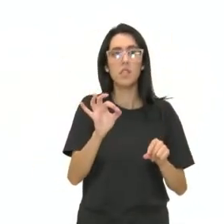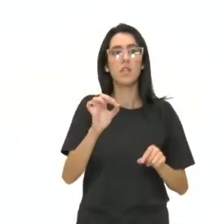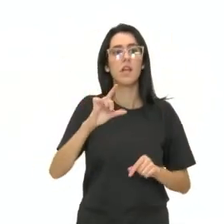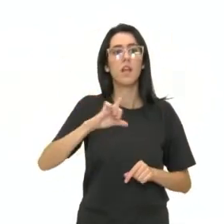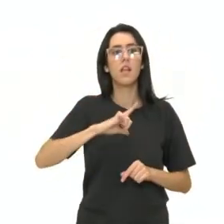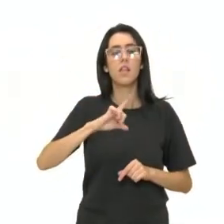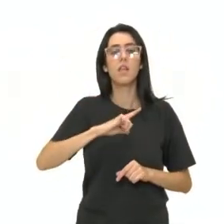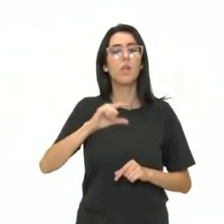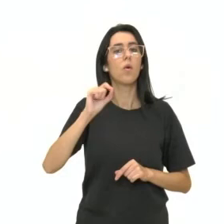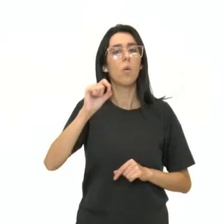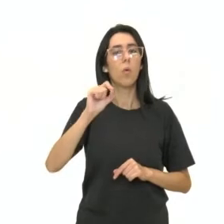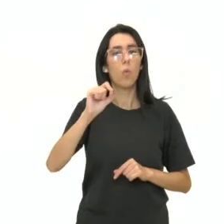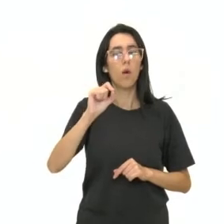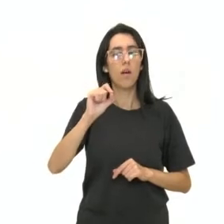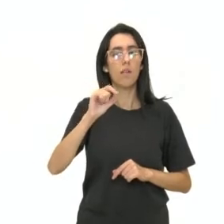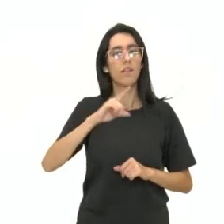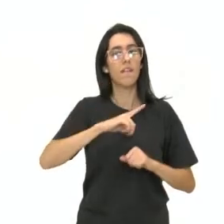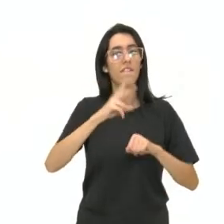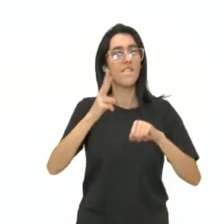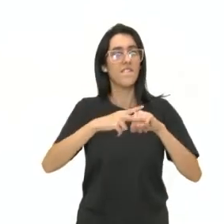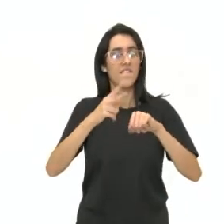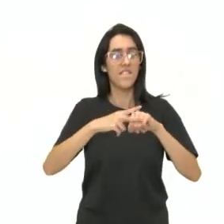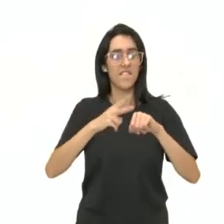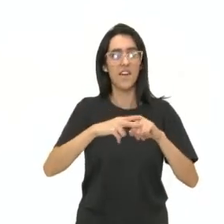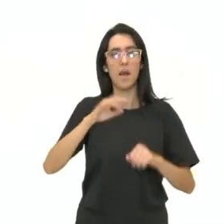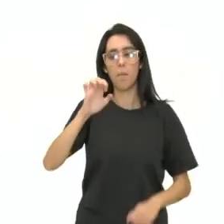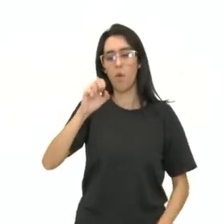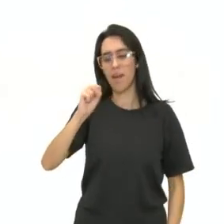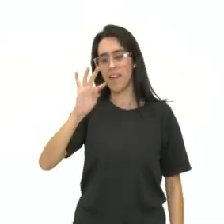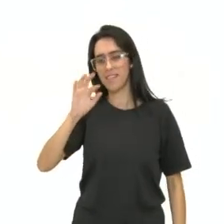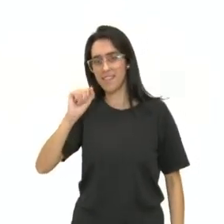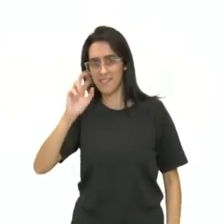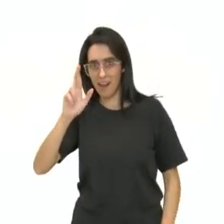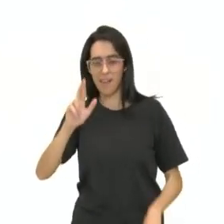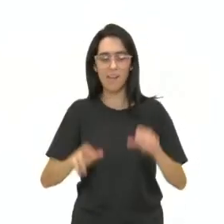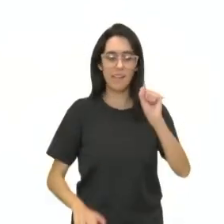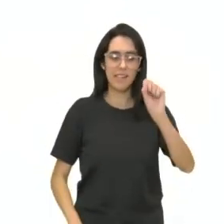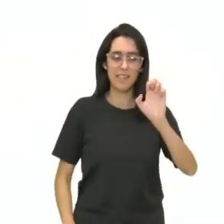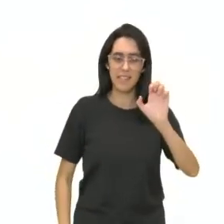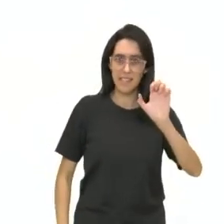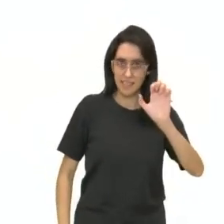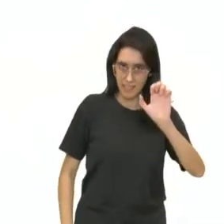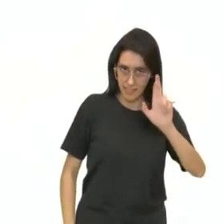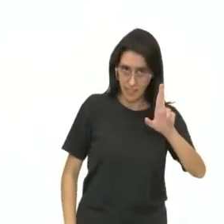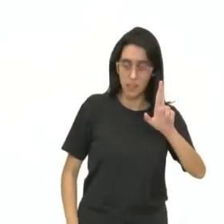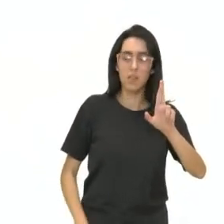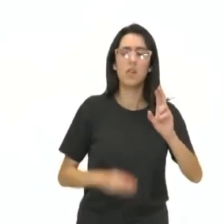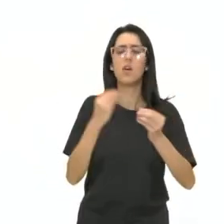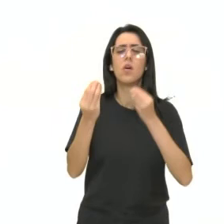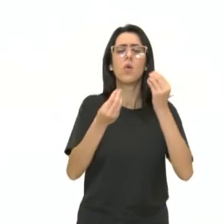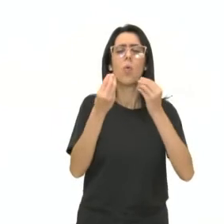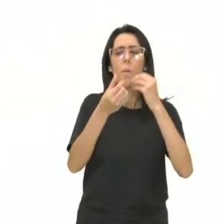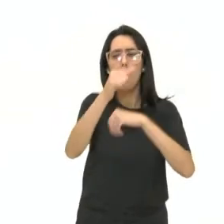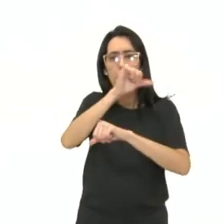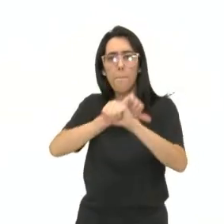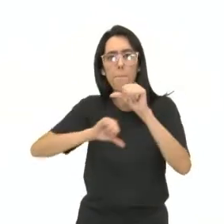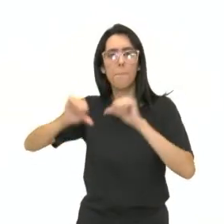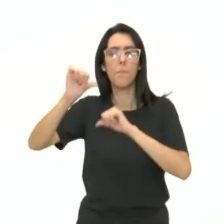estão conjugadas com o verbo estar e ser. Como que eu vou